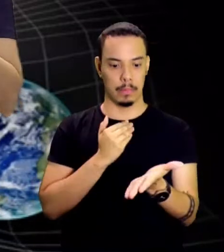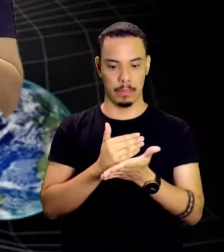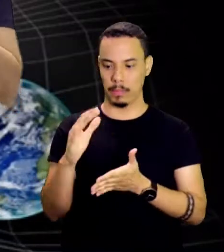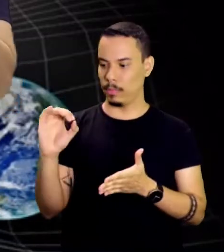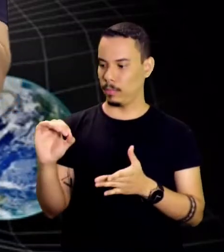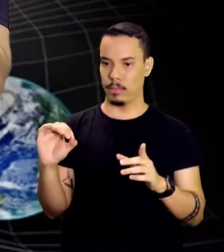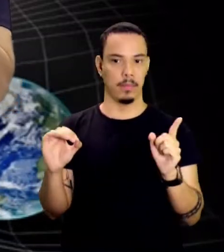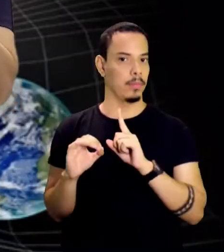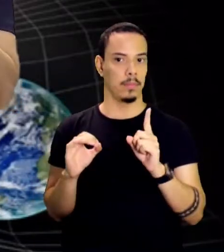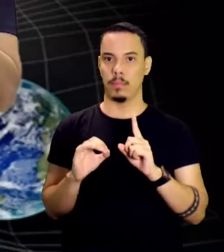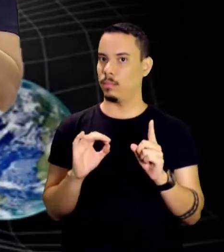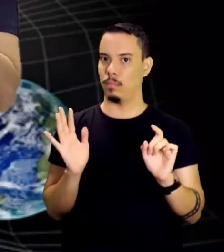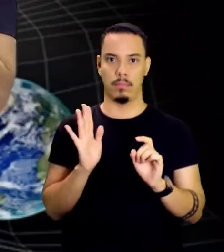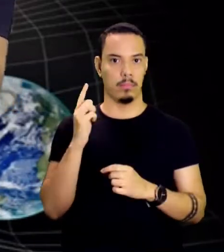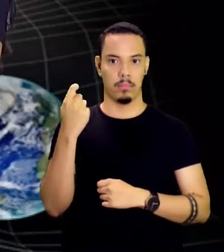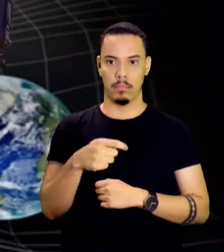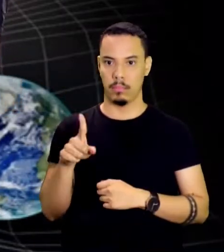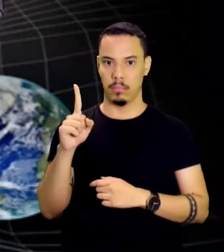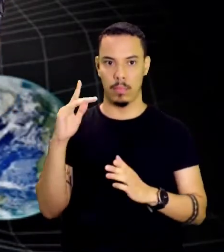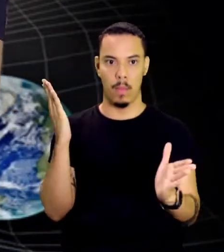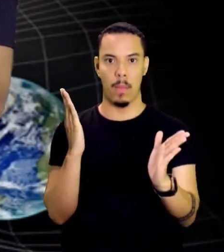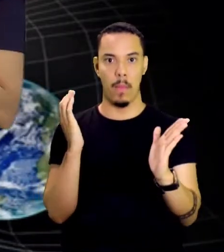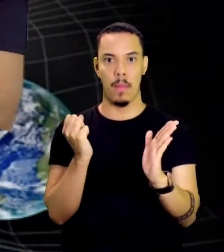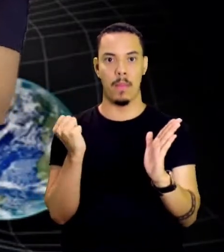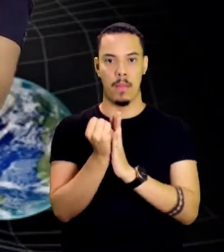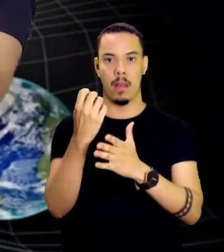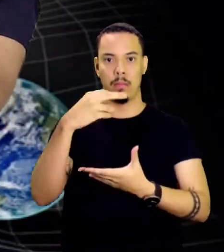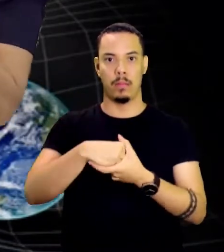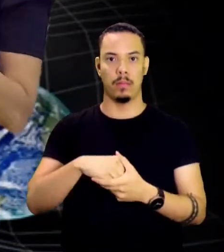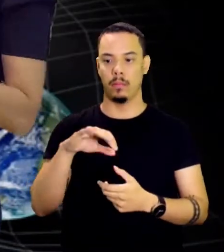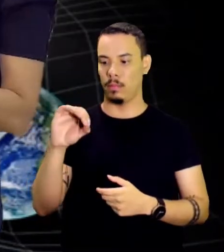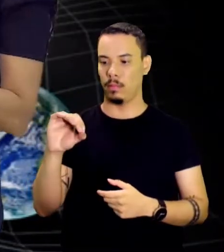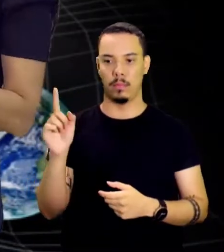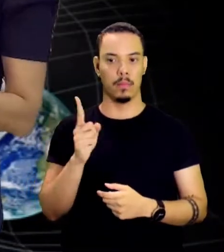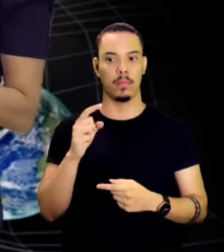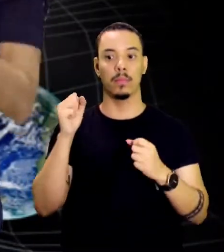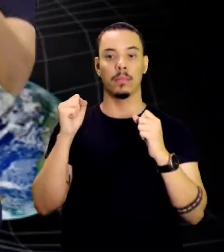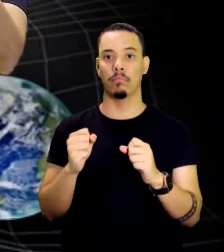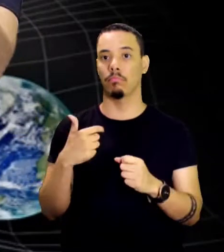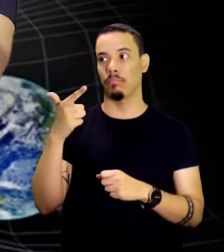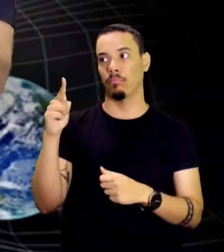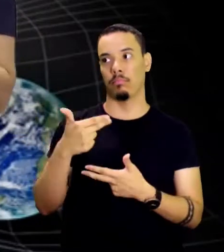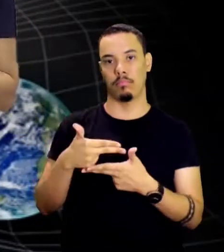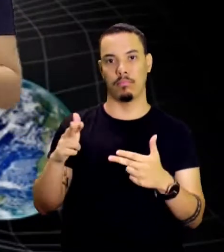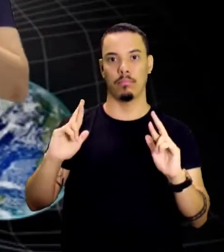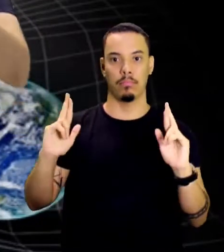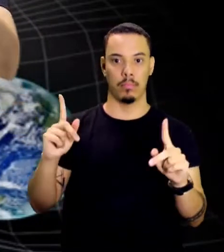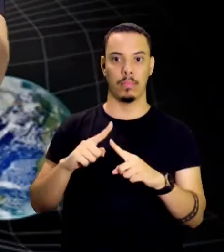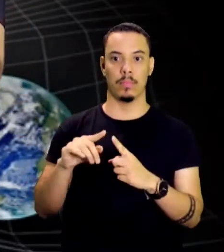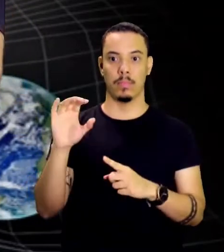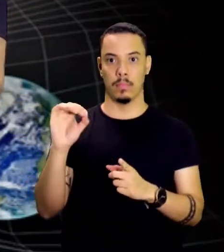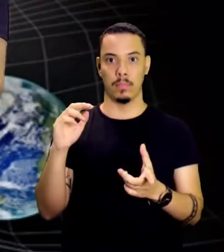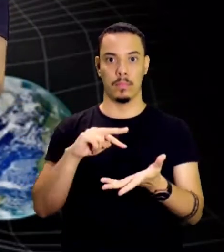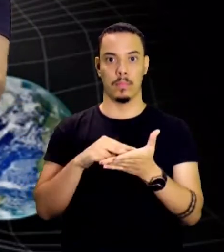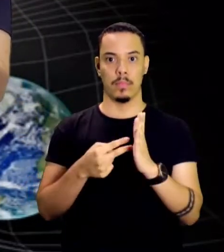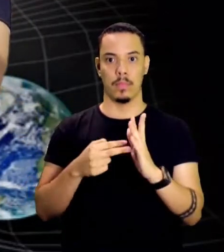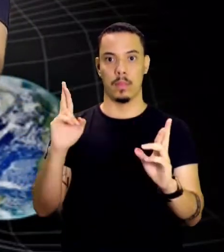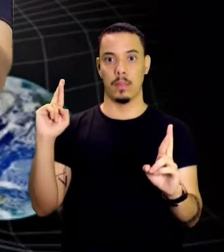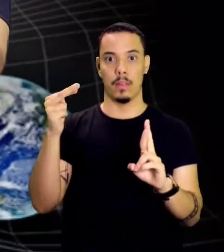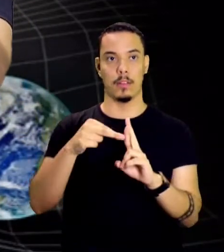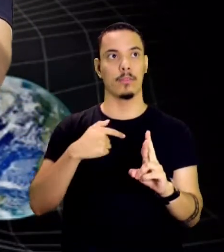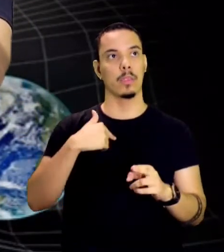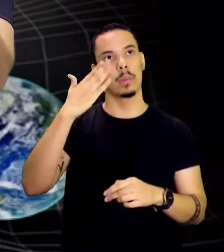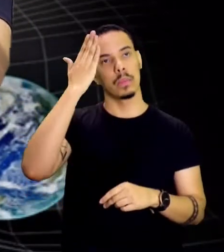da origem não tem sempre que parte do Marco Zero eu posso partir de algo diferente de zero mas o zero é um ponto de referência